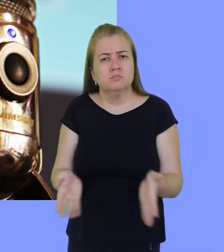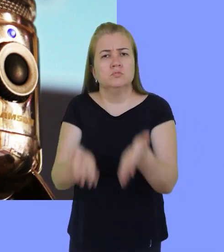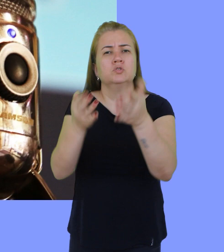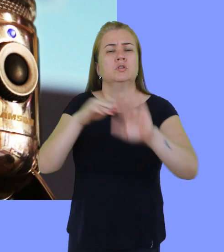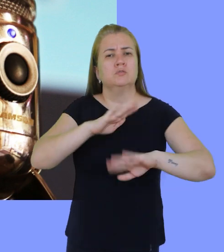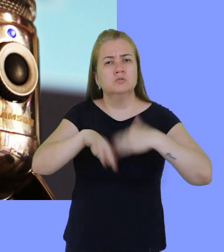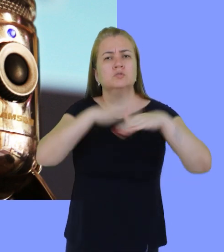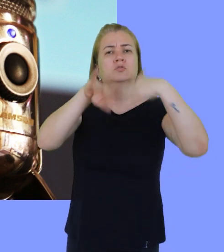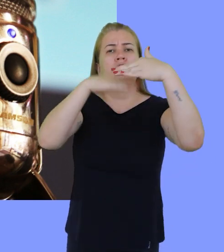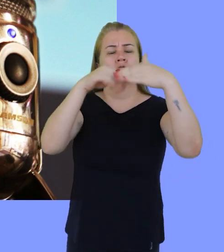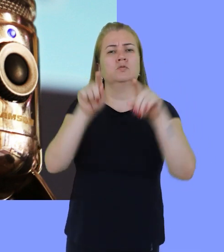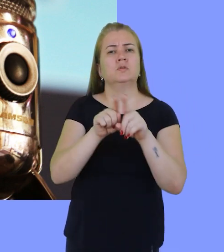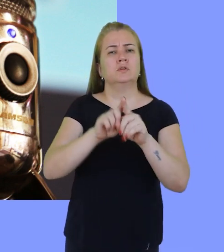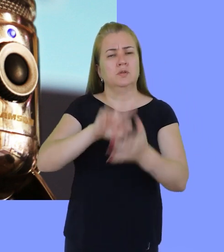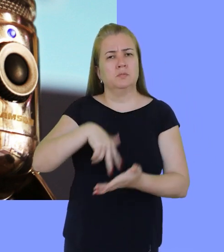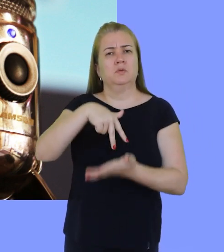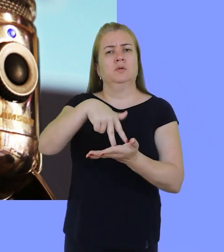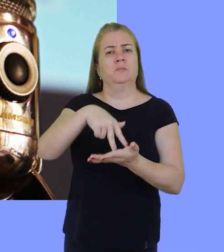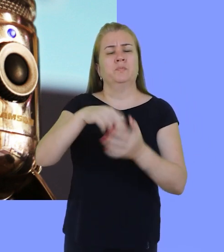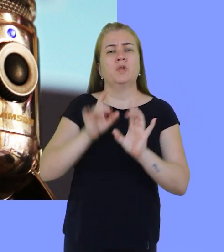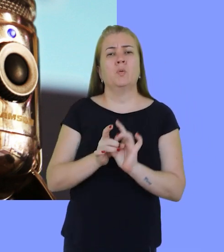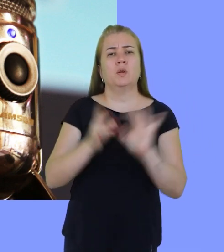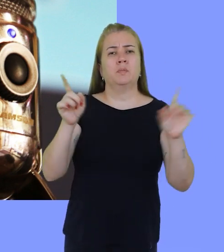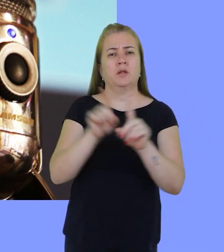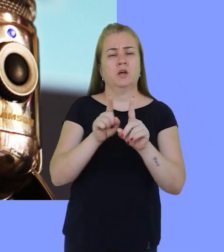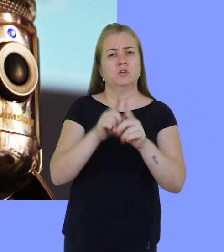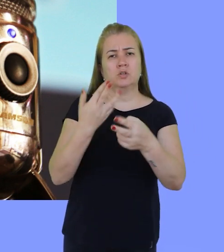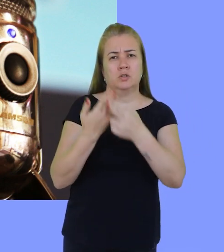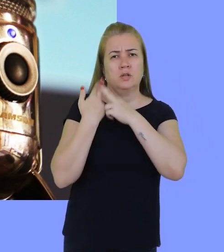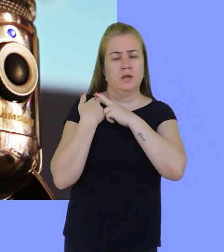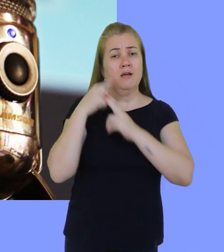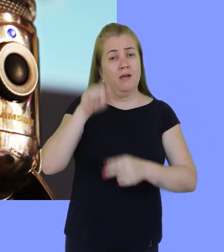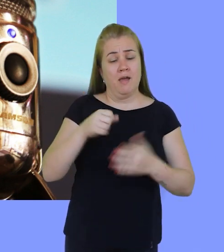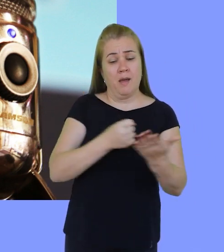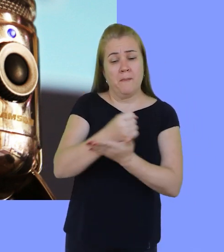agir, com liberdade e responsabilidade.